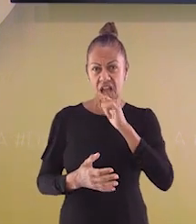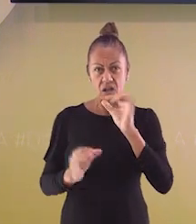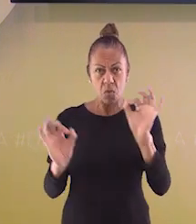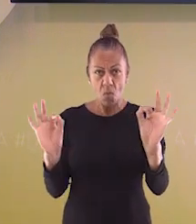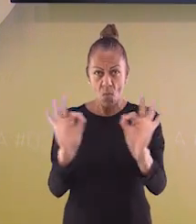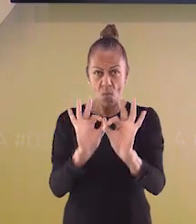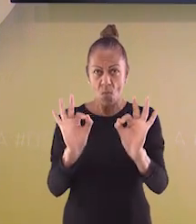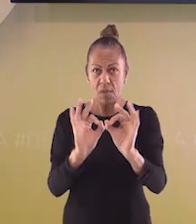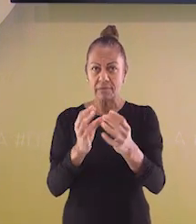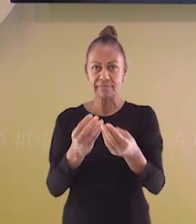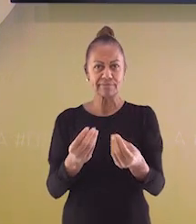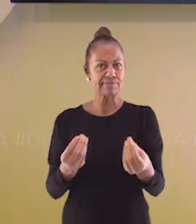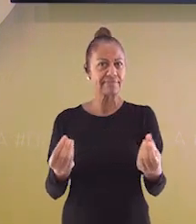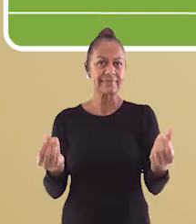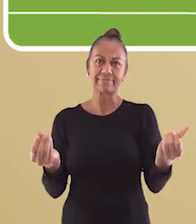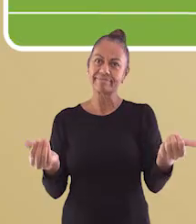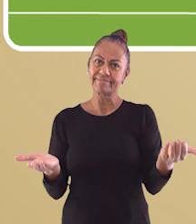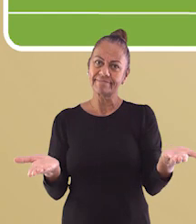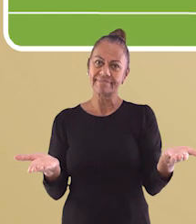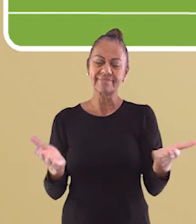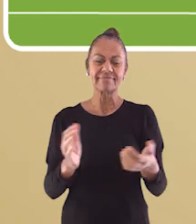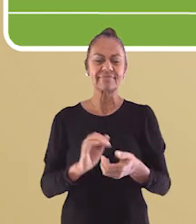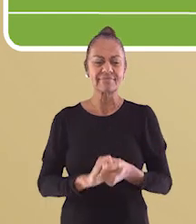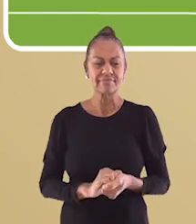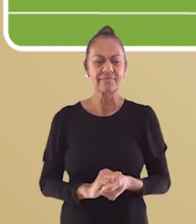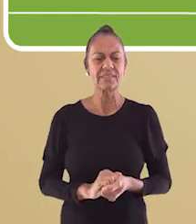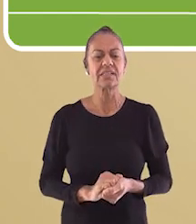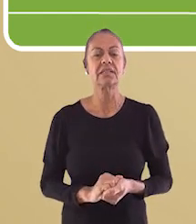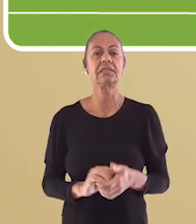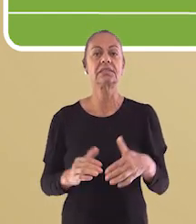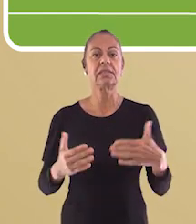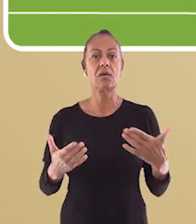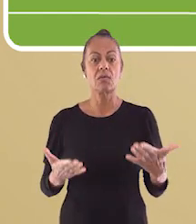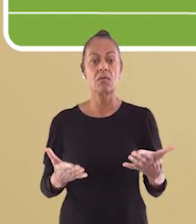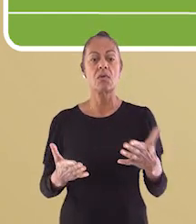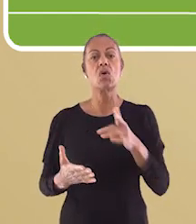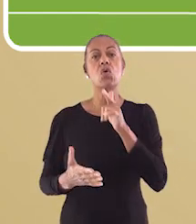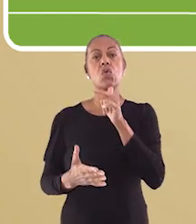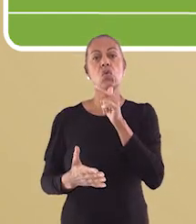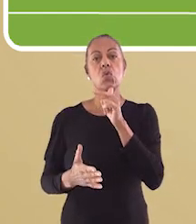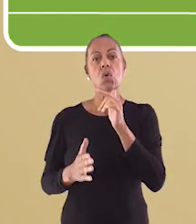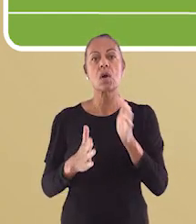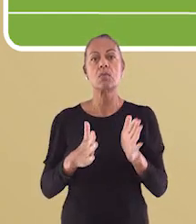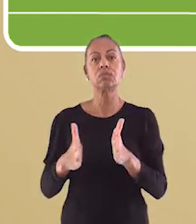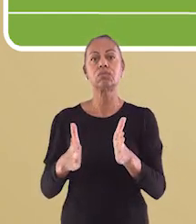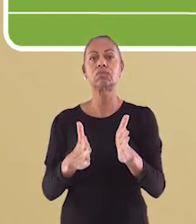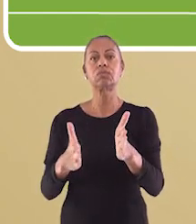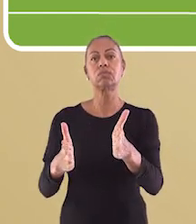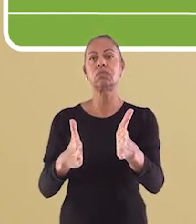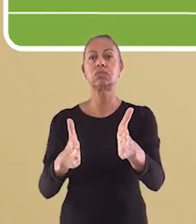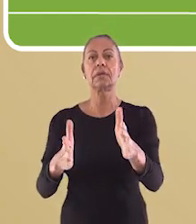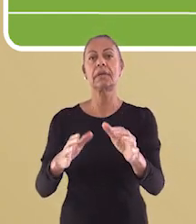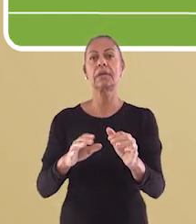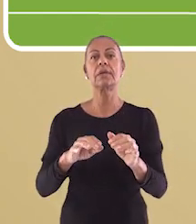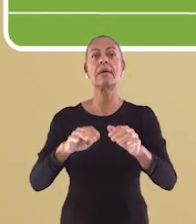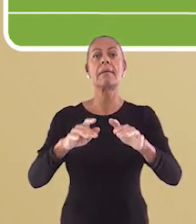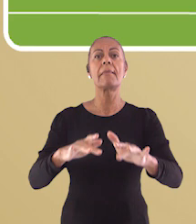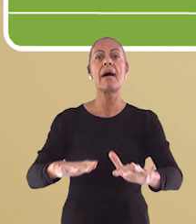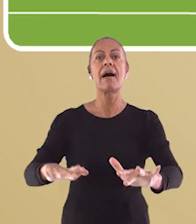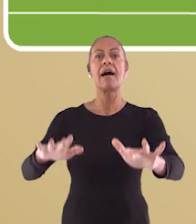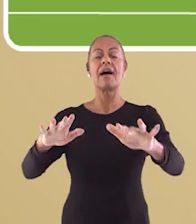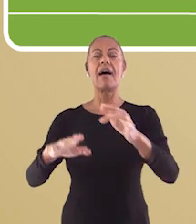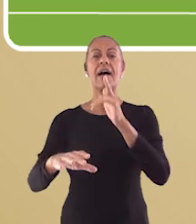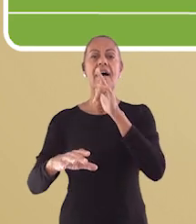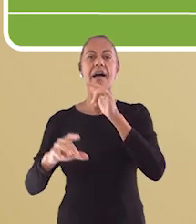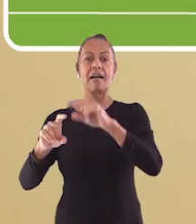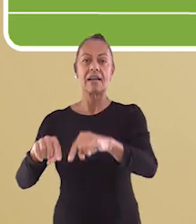Mas, voltando à questão do rio. Ele é uma das formas pelas quais a água se apresenta na natureza. Se junta aos lagos, lagoas,